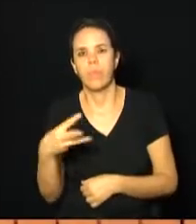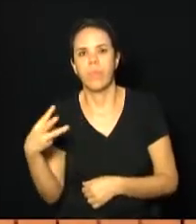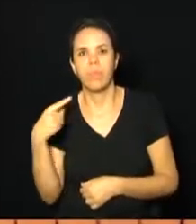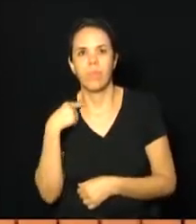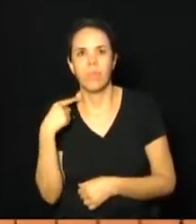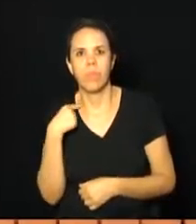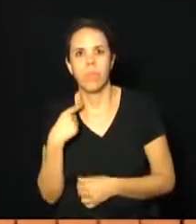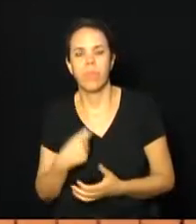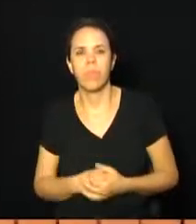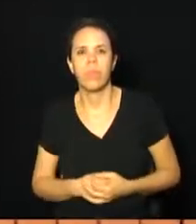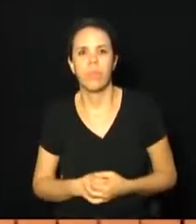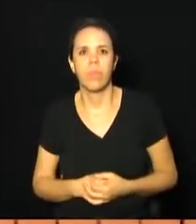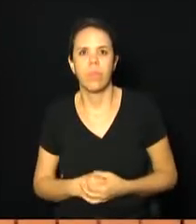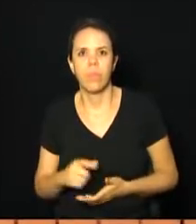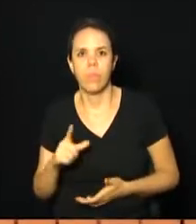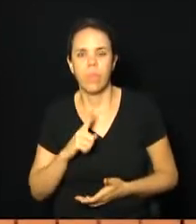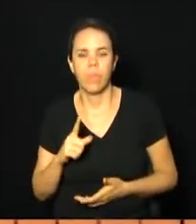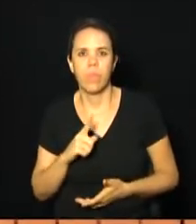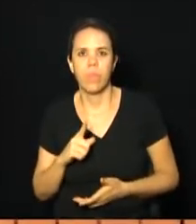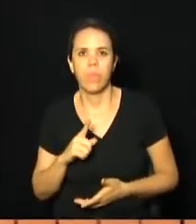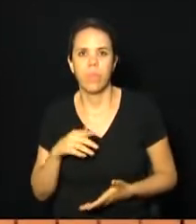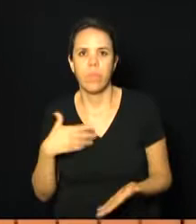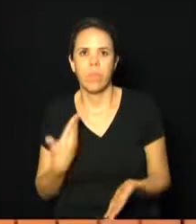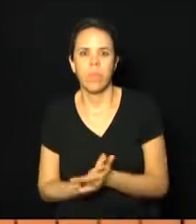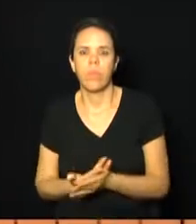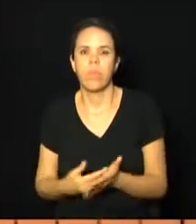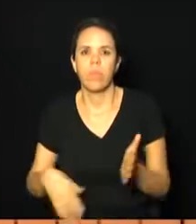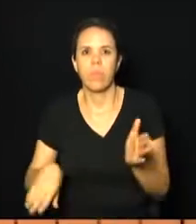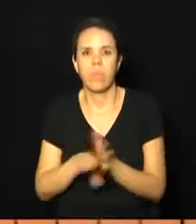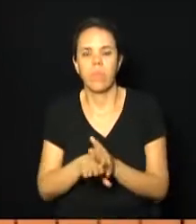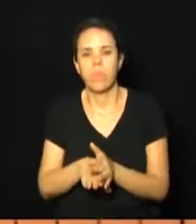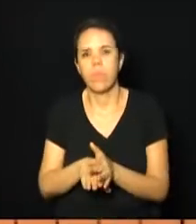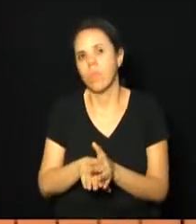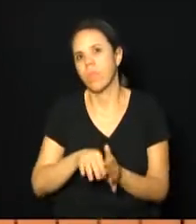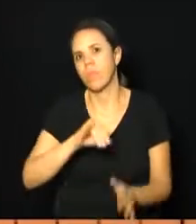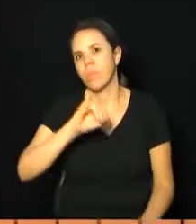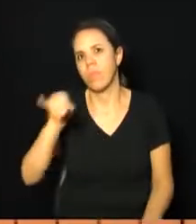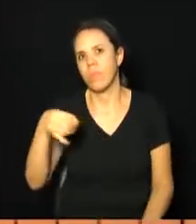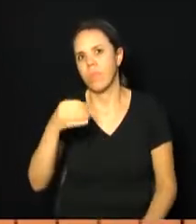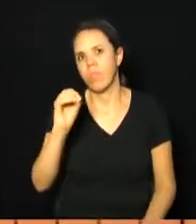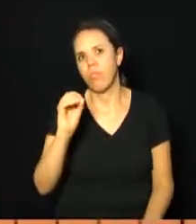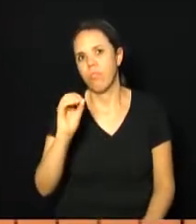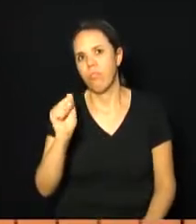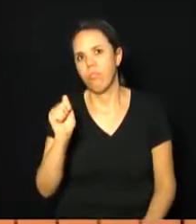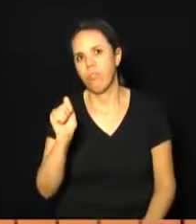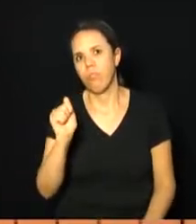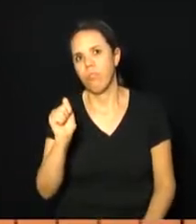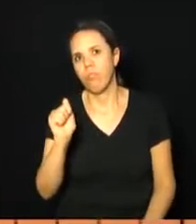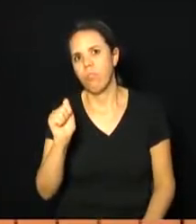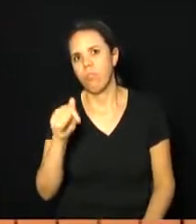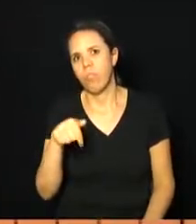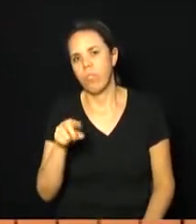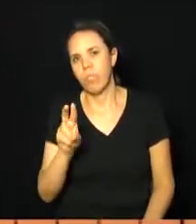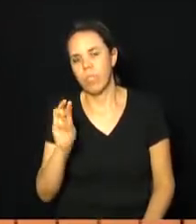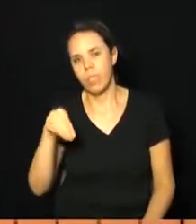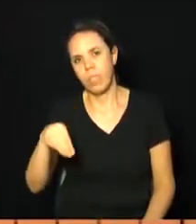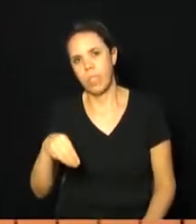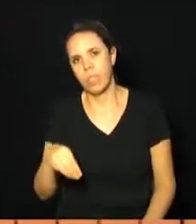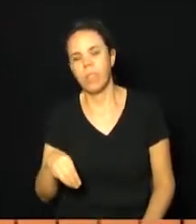maio, que tem por volta aí até chegar em Joaquim Egídio, vai ser mais ou menos uns 7 quilômetros. A CAN 10,